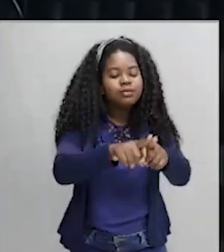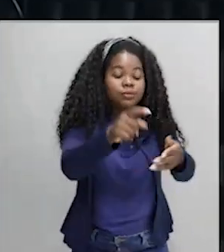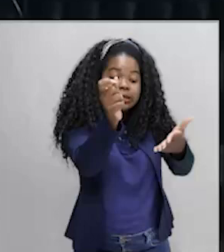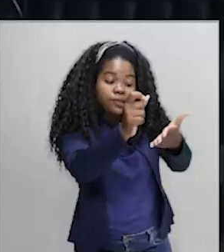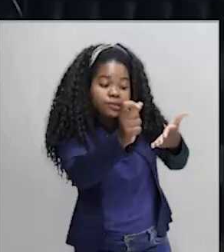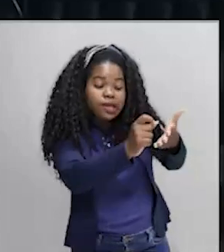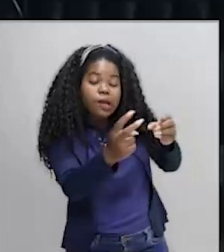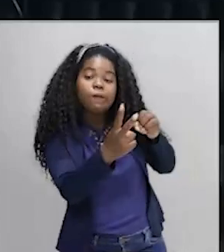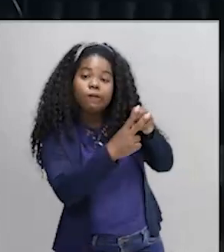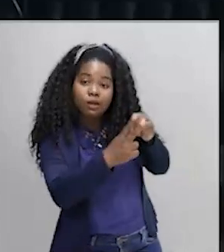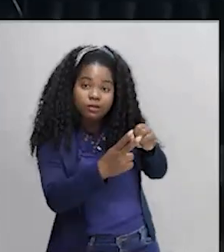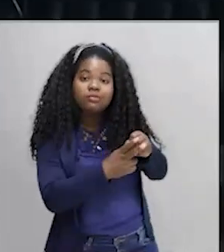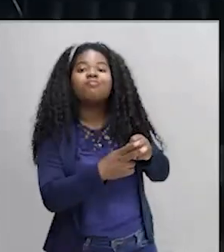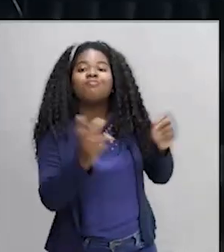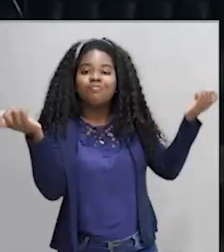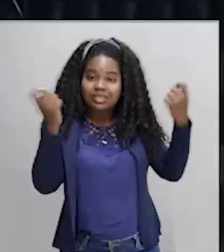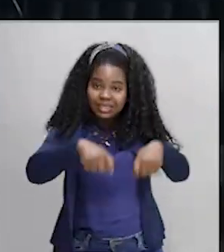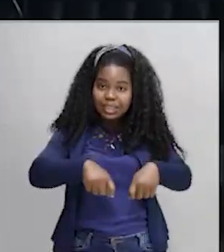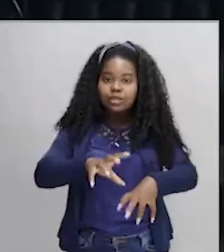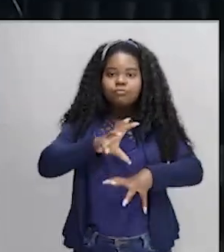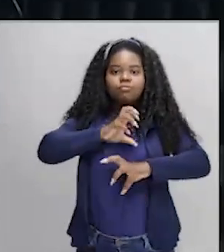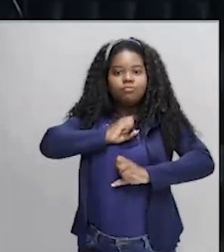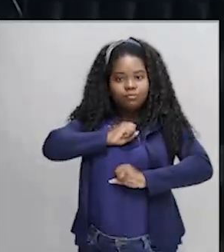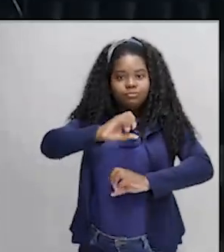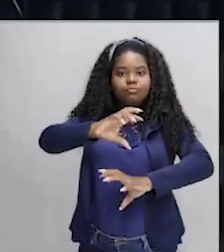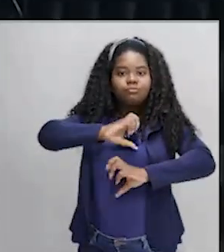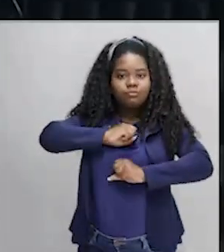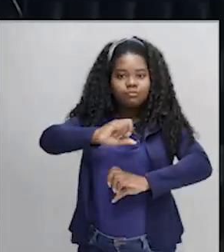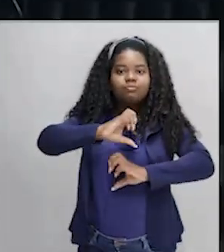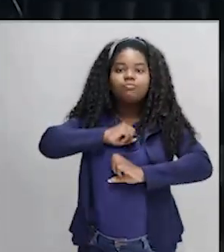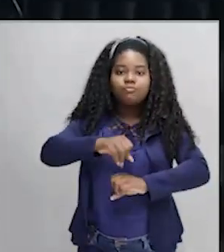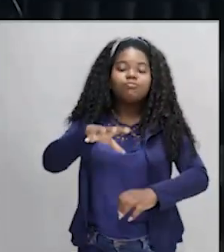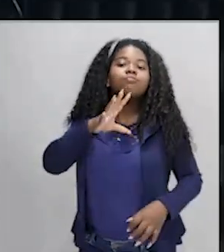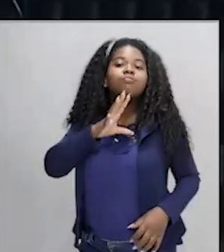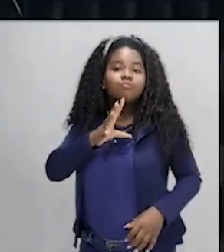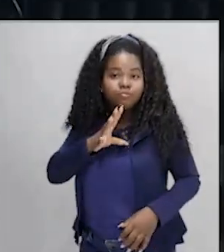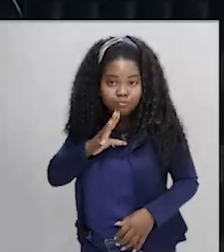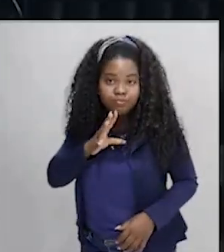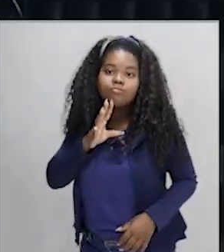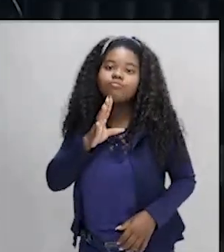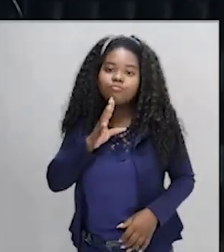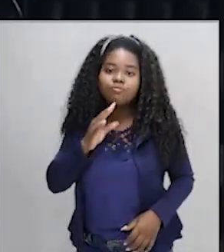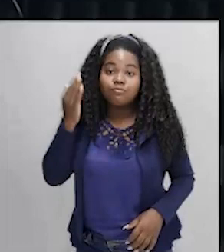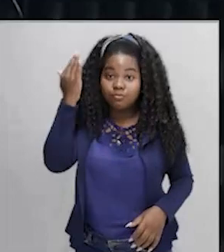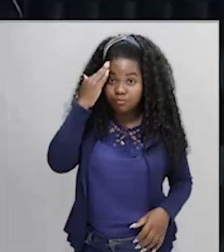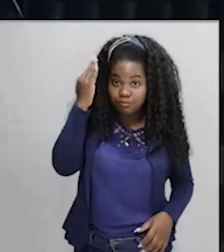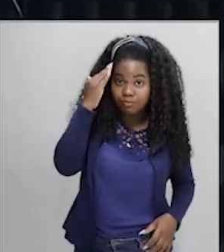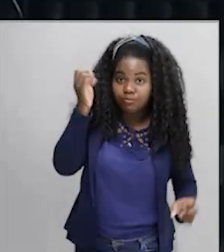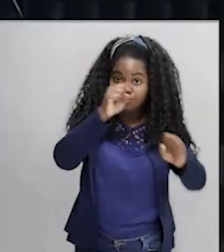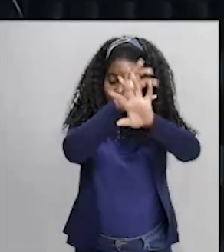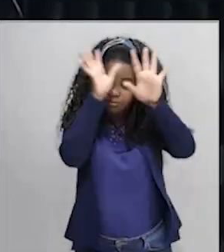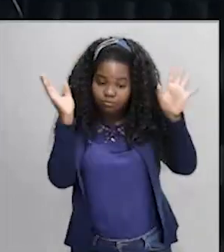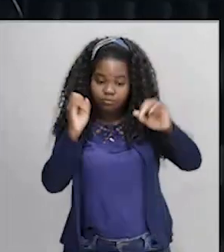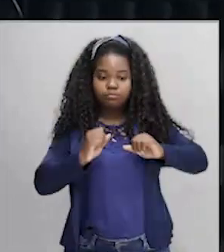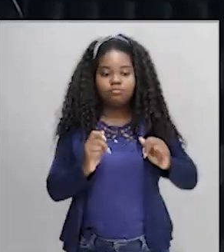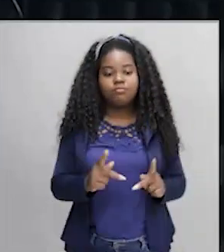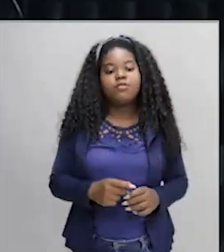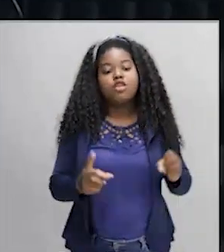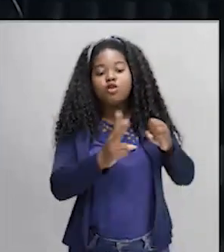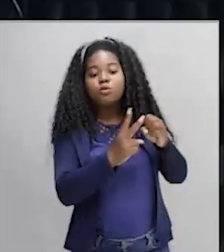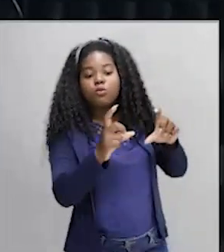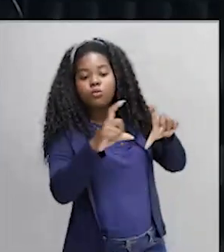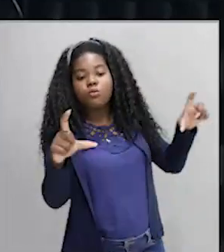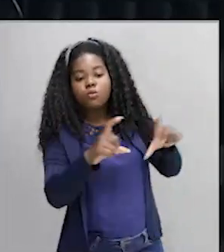esses verbos, você vai adquirir esse conhecimento, você vai entender o que eles significam. Os verbos frasais tanto